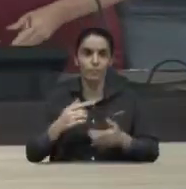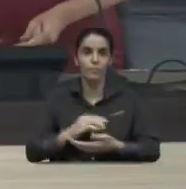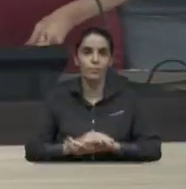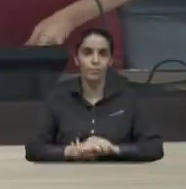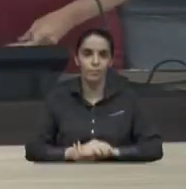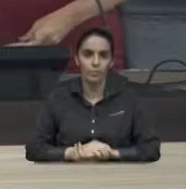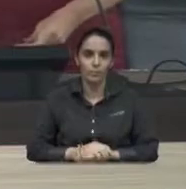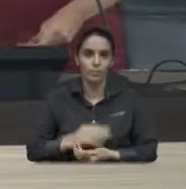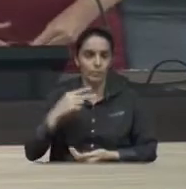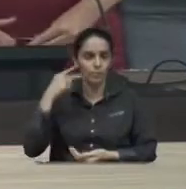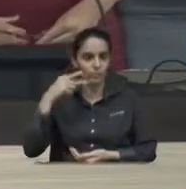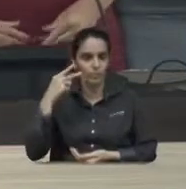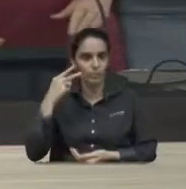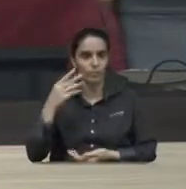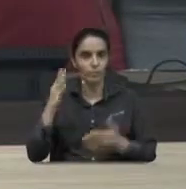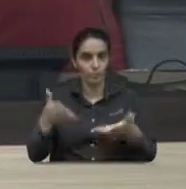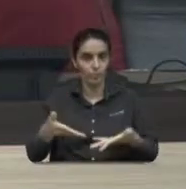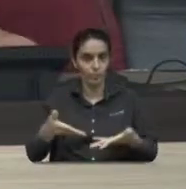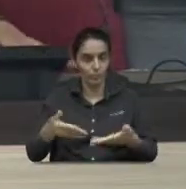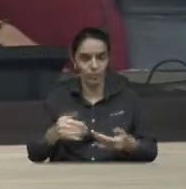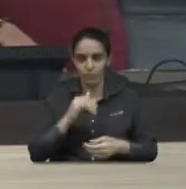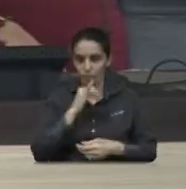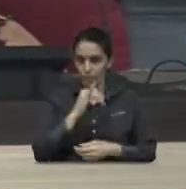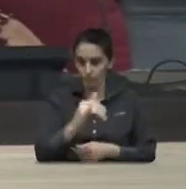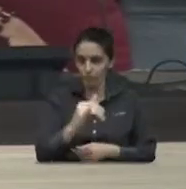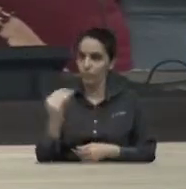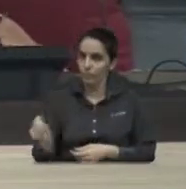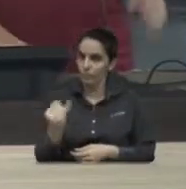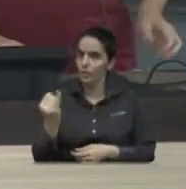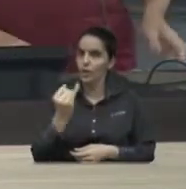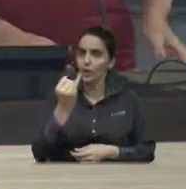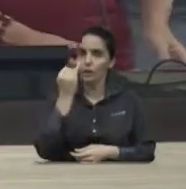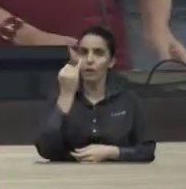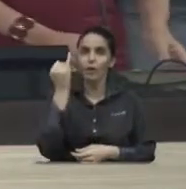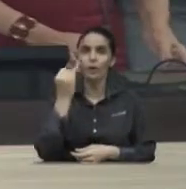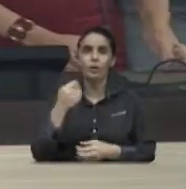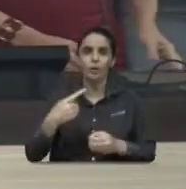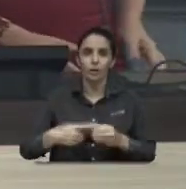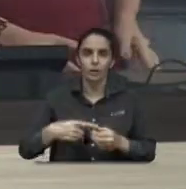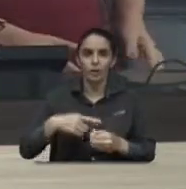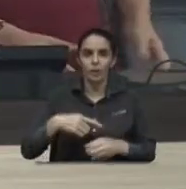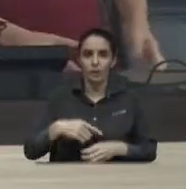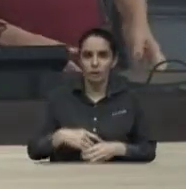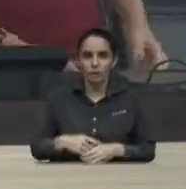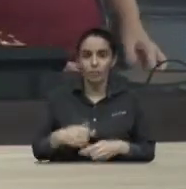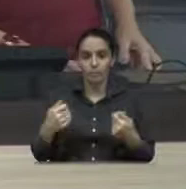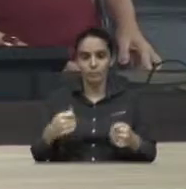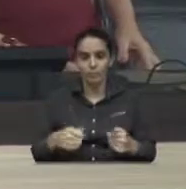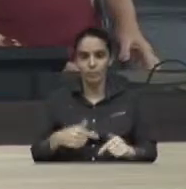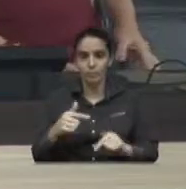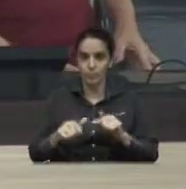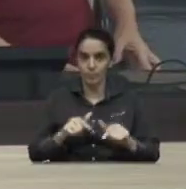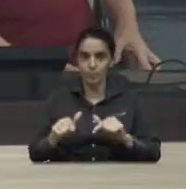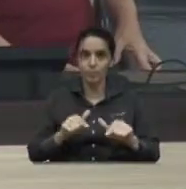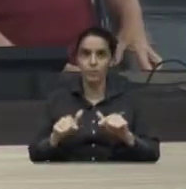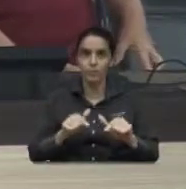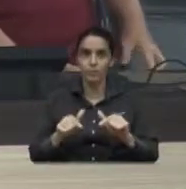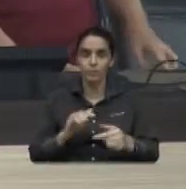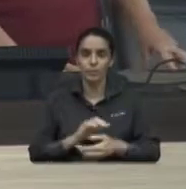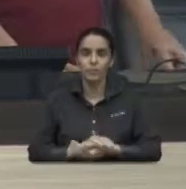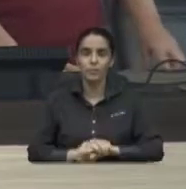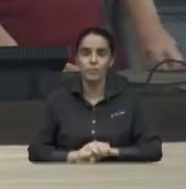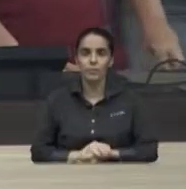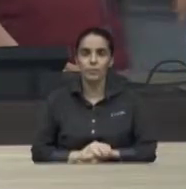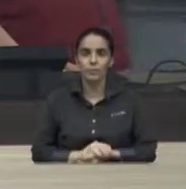aqui feitas nesse plenário referente à nossa cidade e à geração de empregos. Temos que pensar